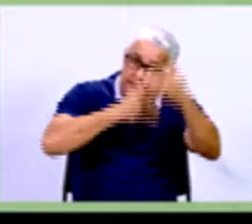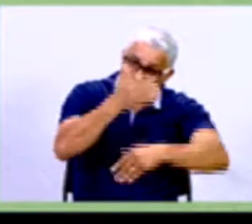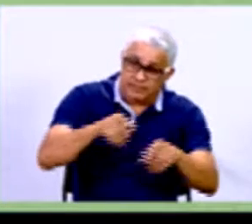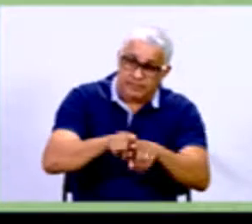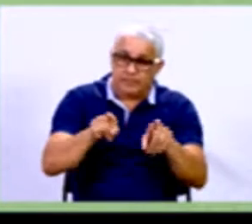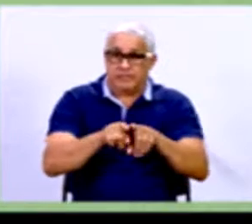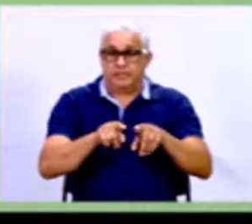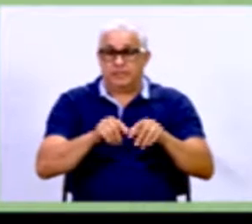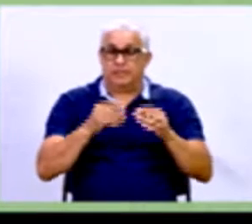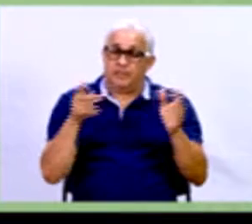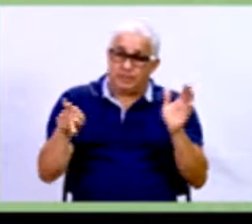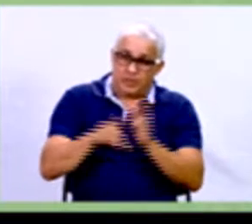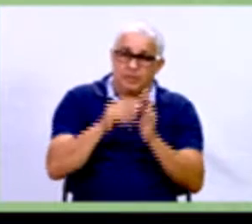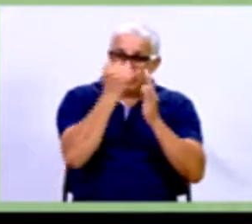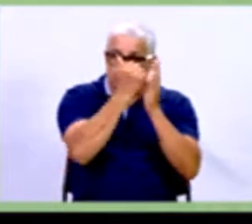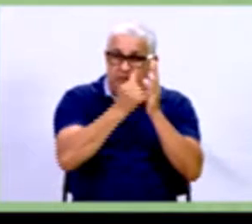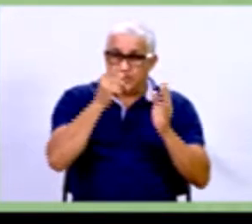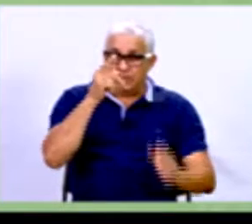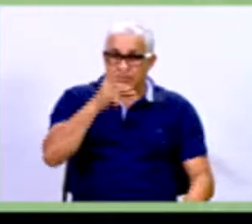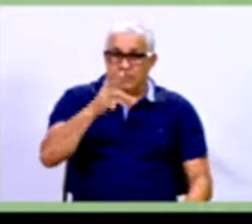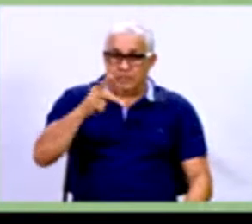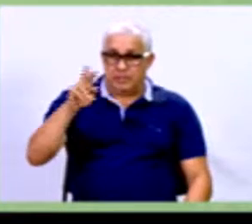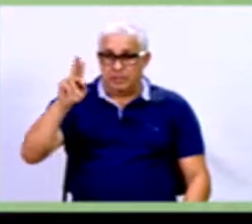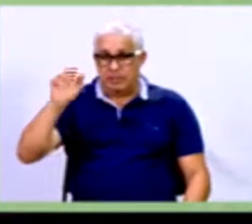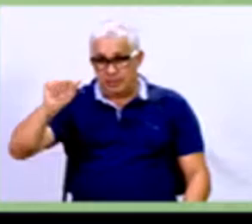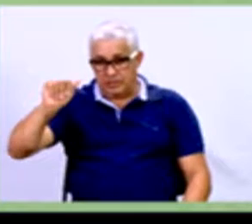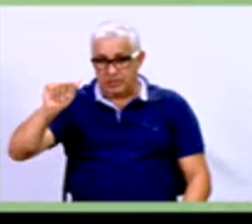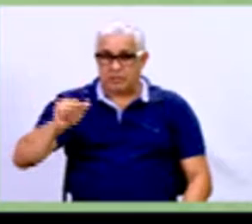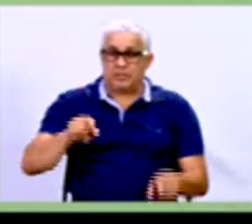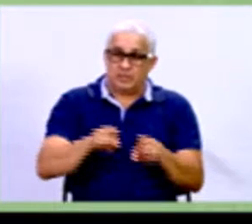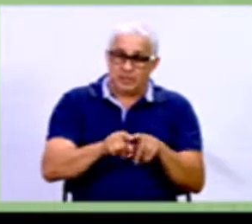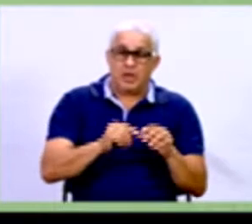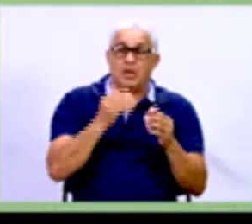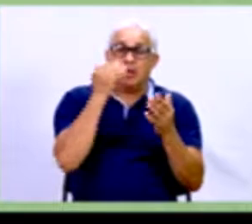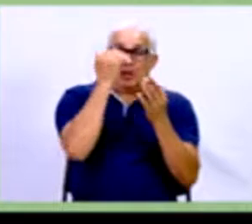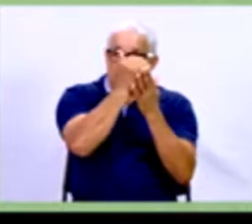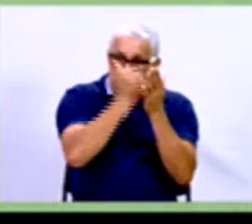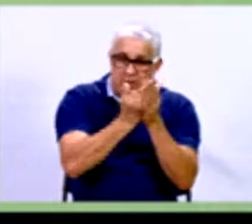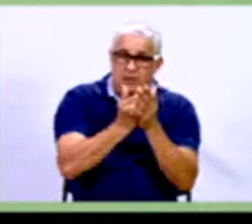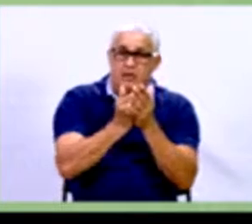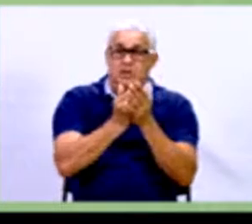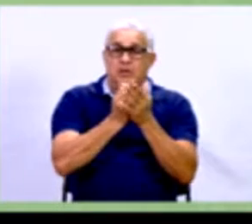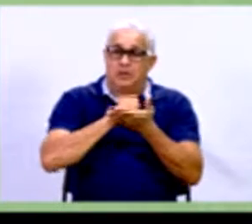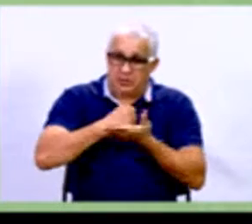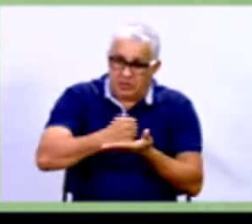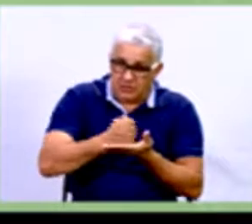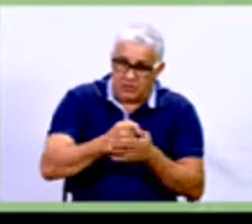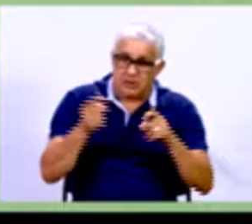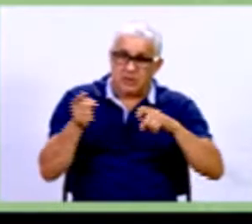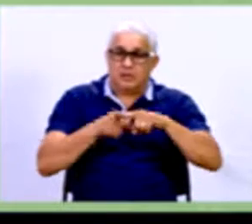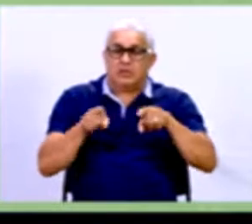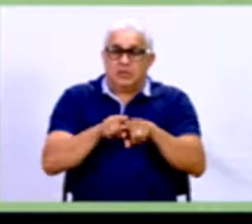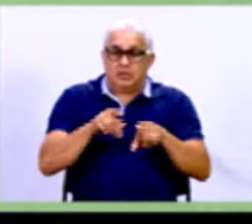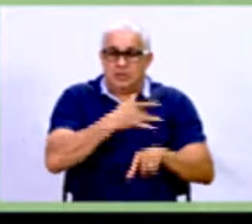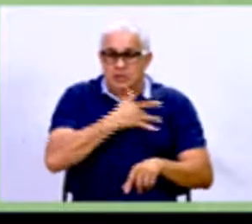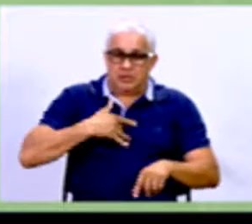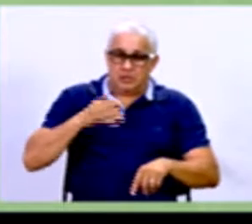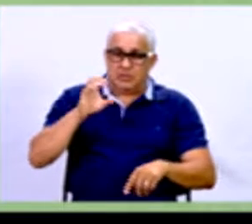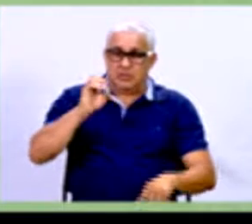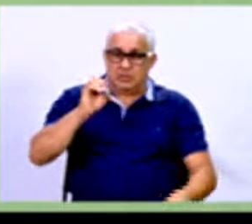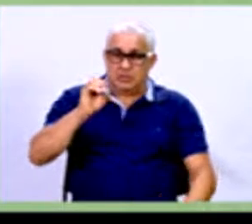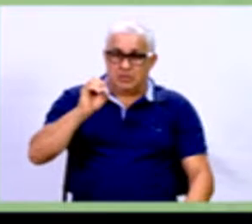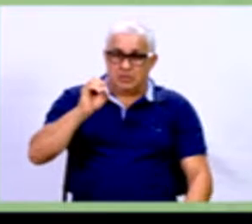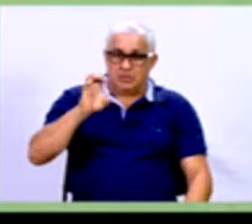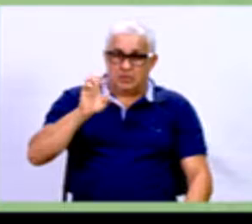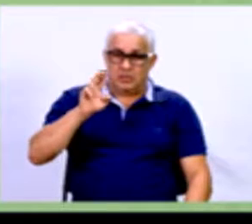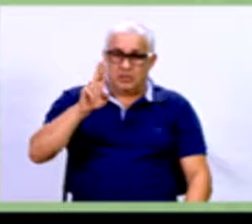implementação do programa, do PPRA, do Programa de Controle Médico e de Saúde Ocupacional, de